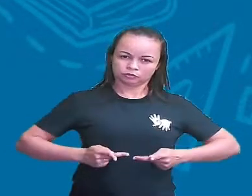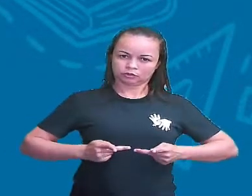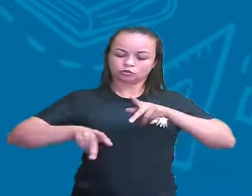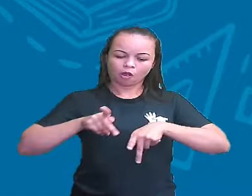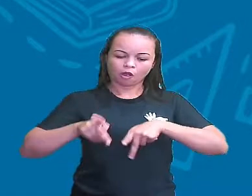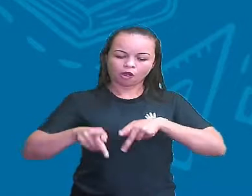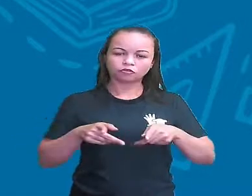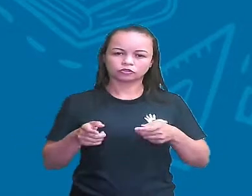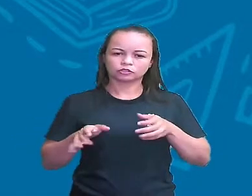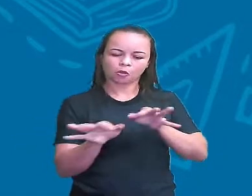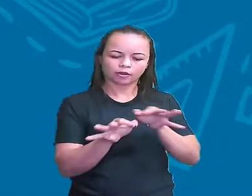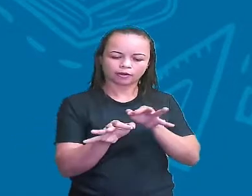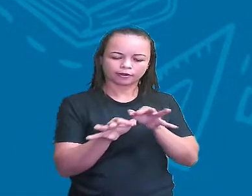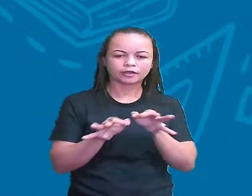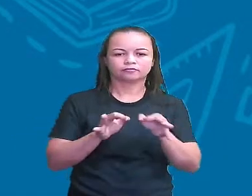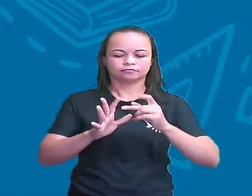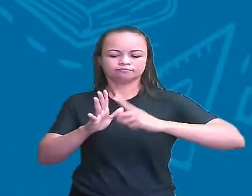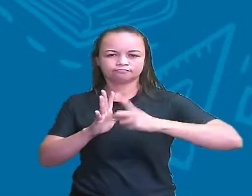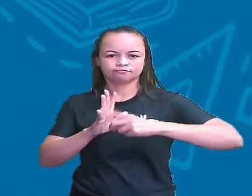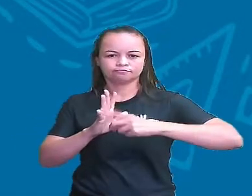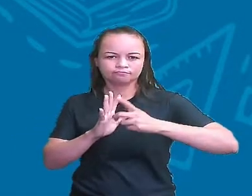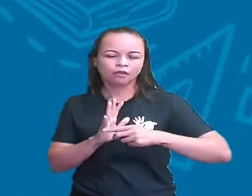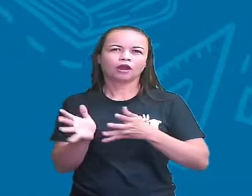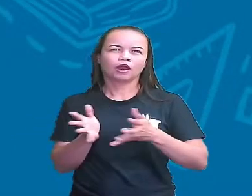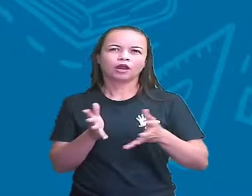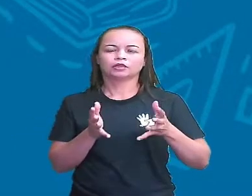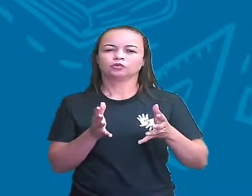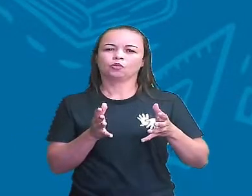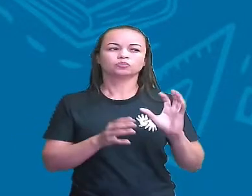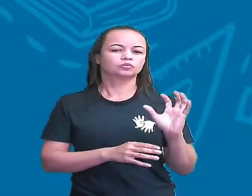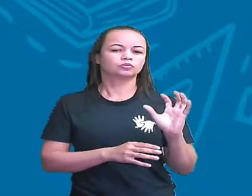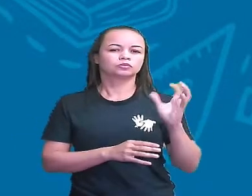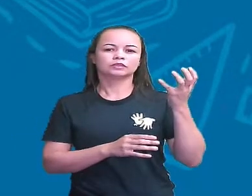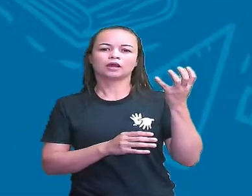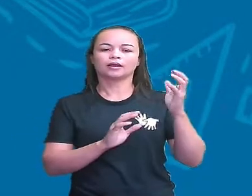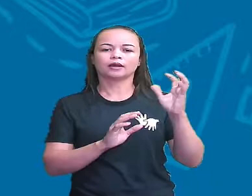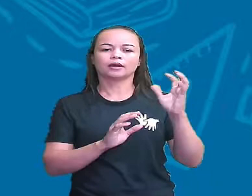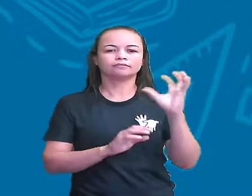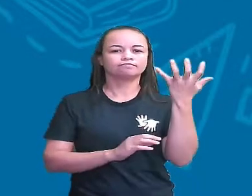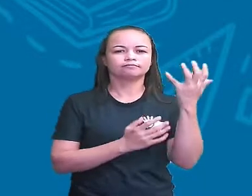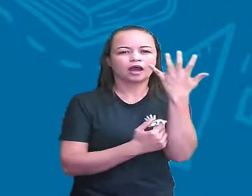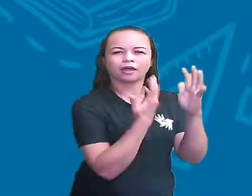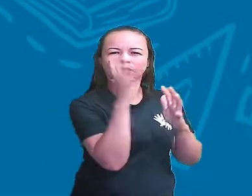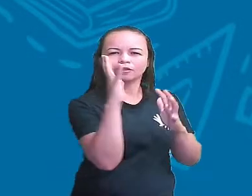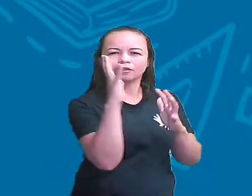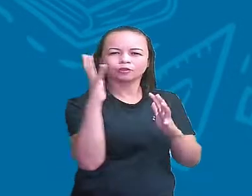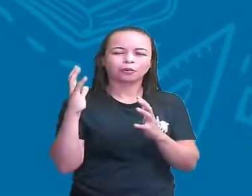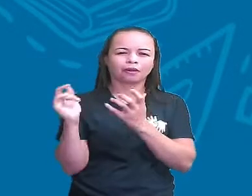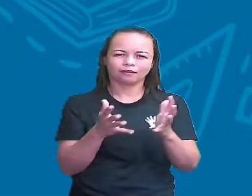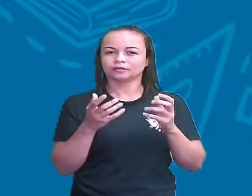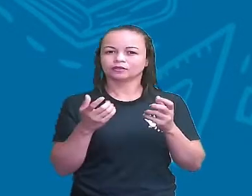povos, eles organizavam os seus calendários de acordo com os ciclos da natureza e os seus costumes culturais, né?